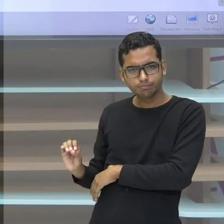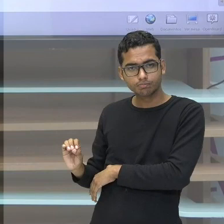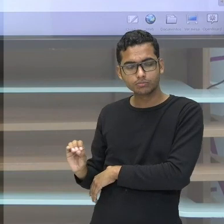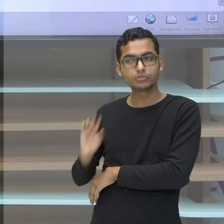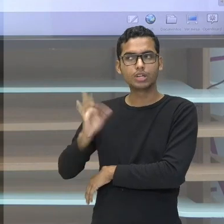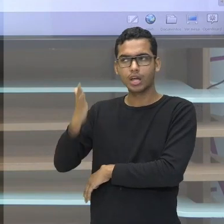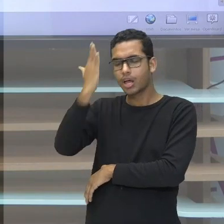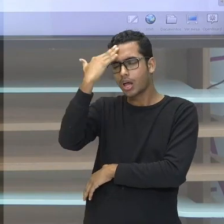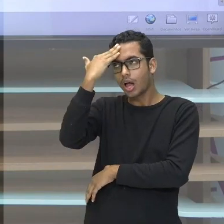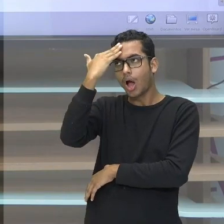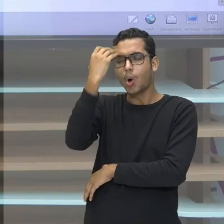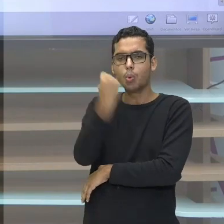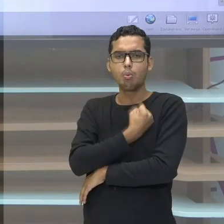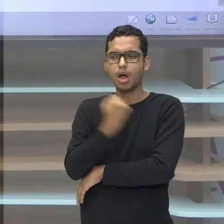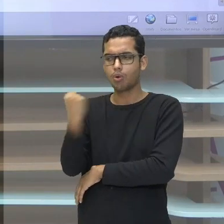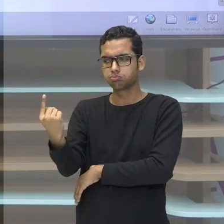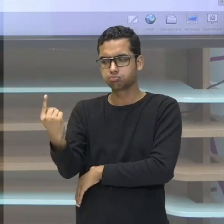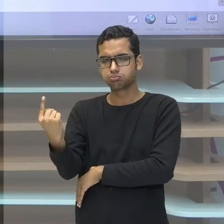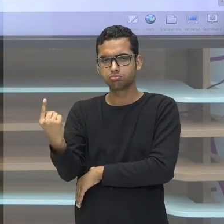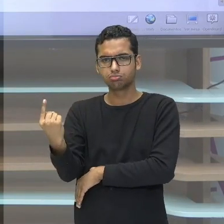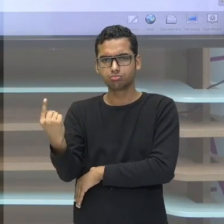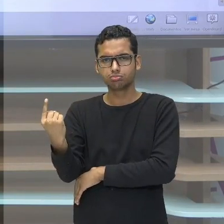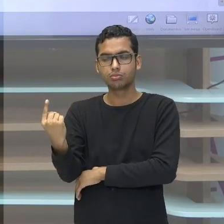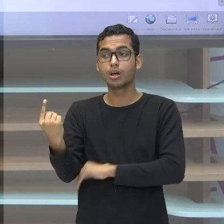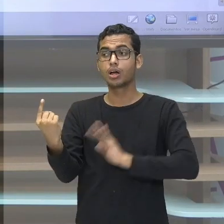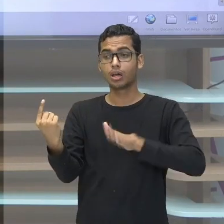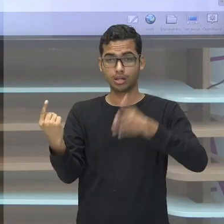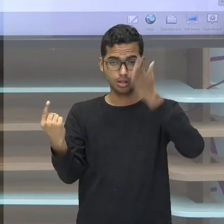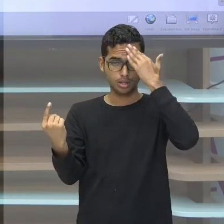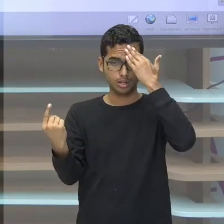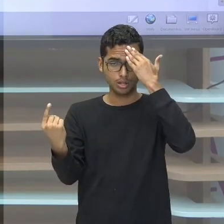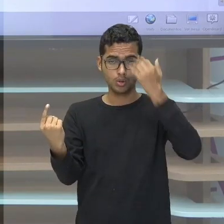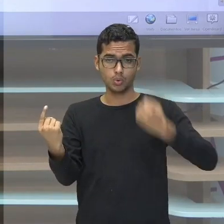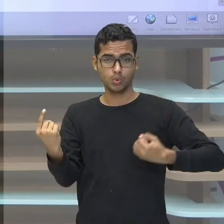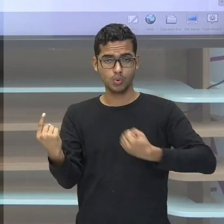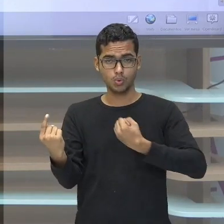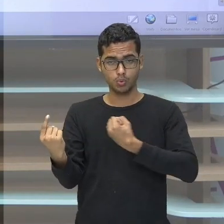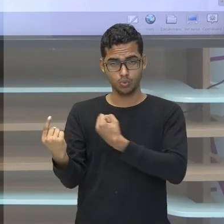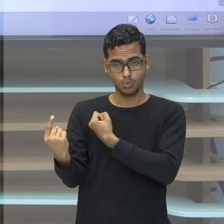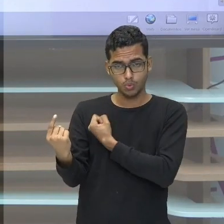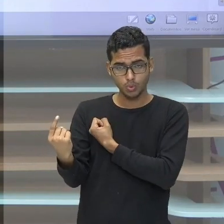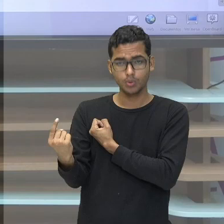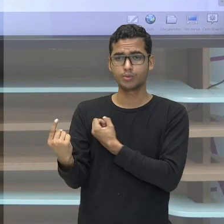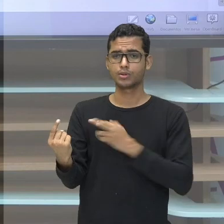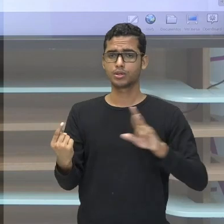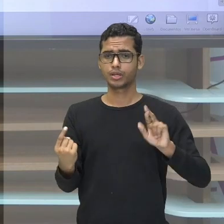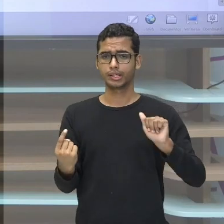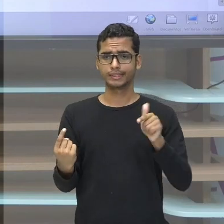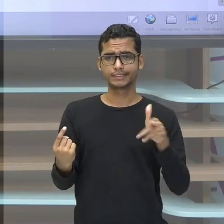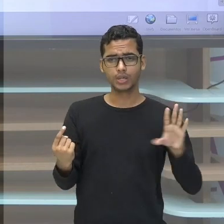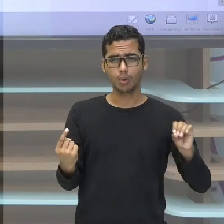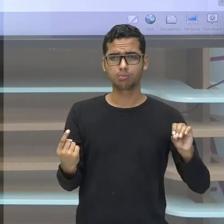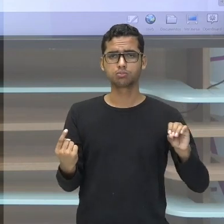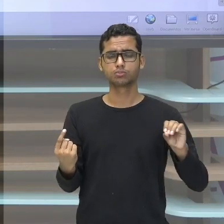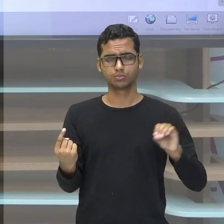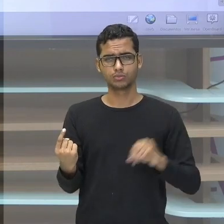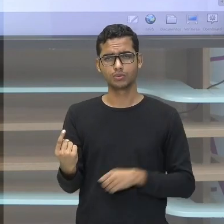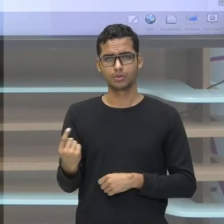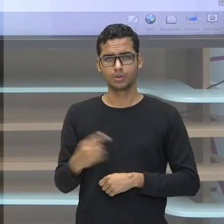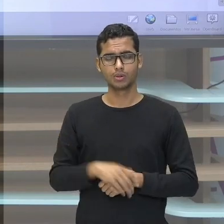A1, e eu conheço a minha razão, para eu encontrar o próximo termo daqui dessa sequência, que vai